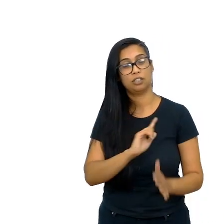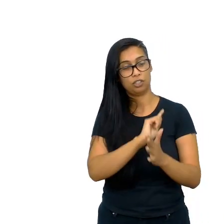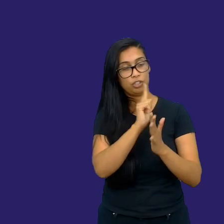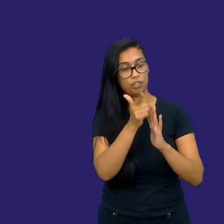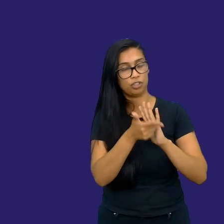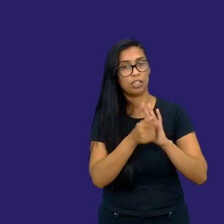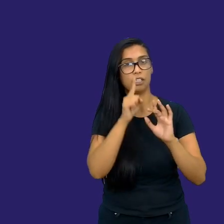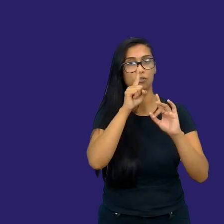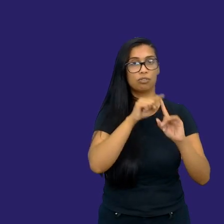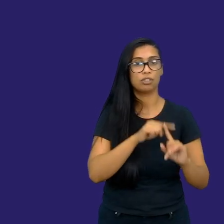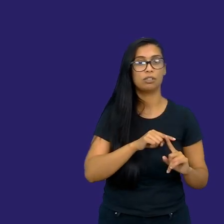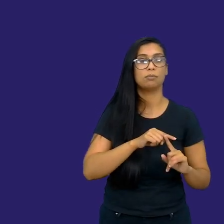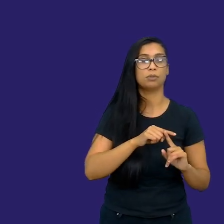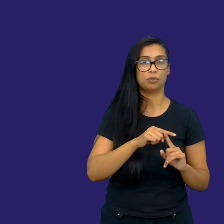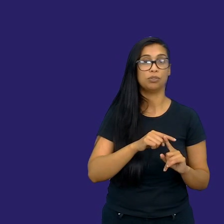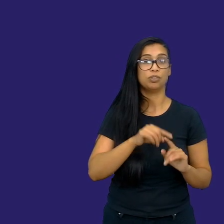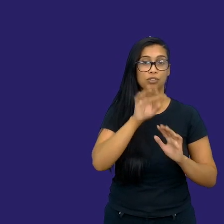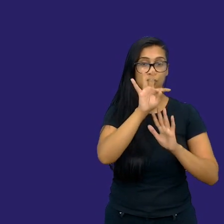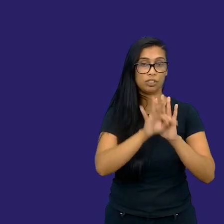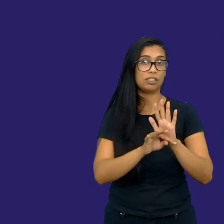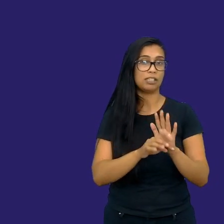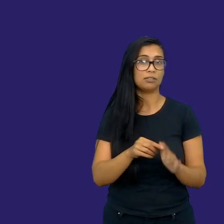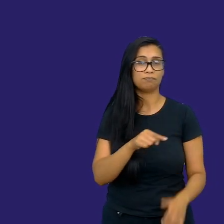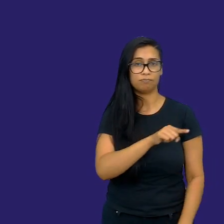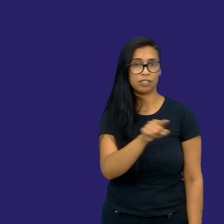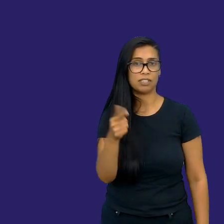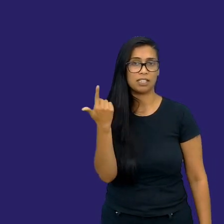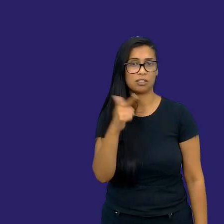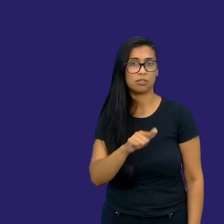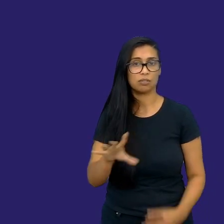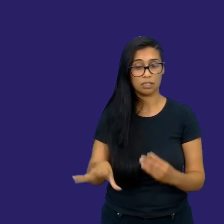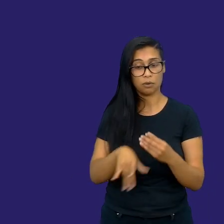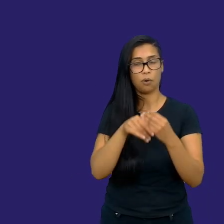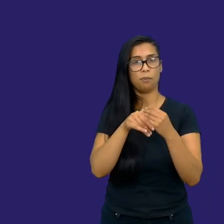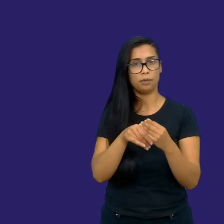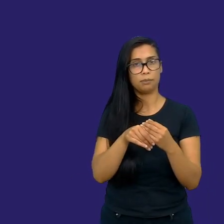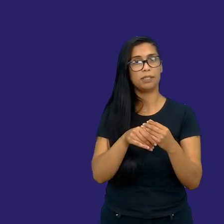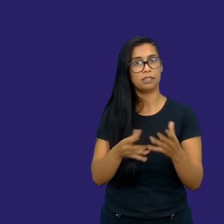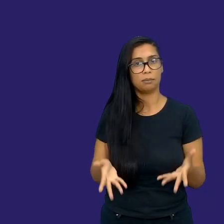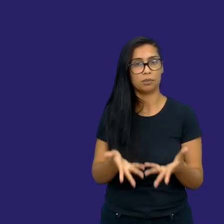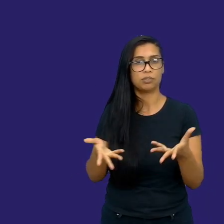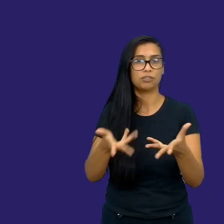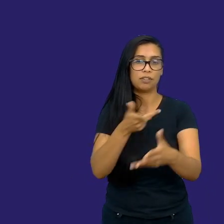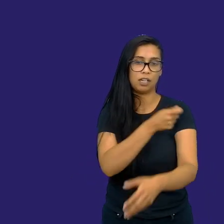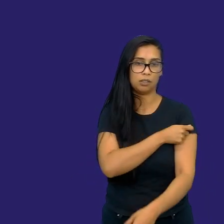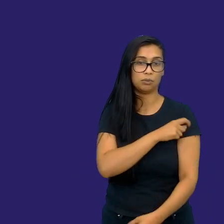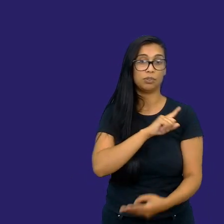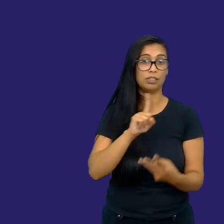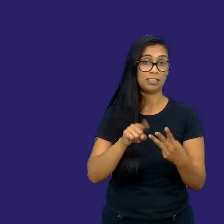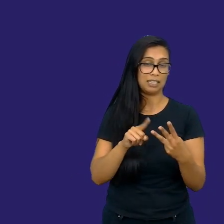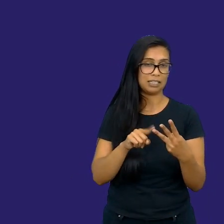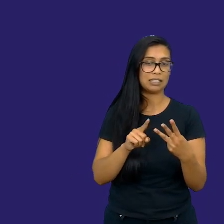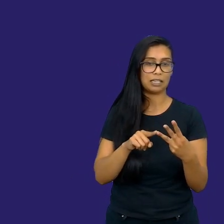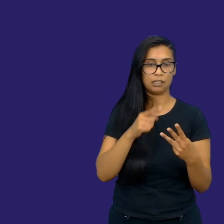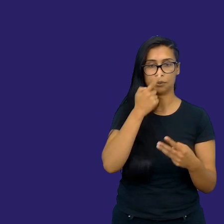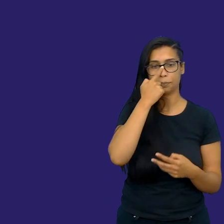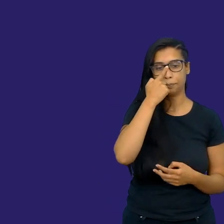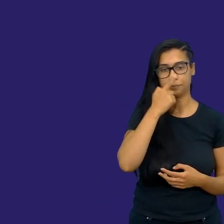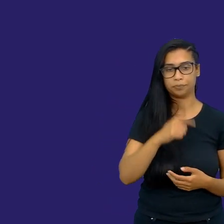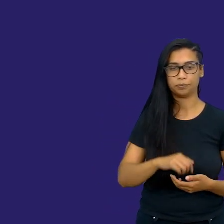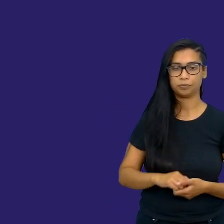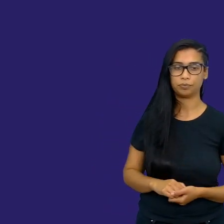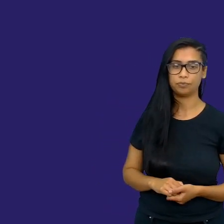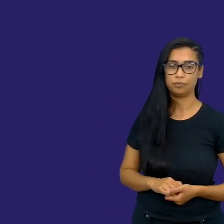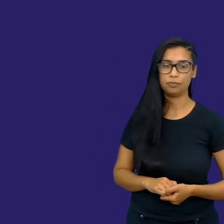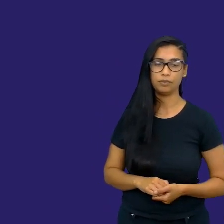então, aplicar aí juntamente com seus estudantes. Aqui nós estamos partindo para o nosso terceiro momento, ao momento que nós vamos